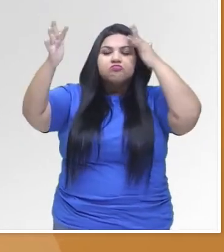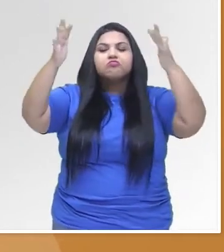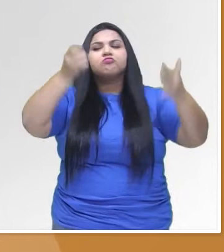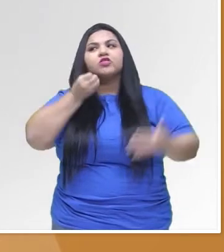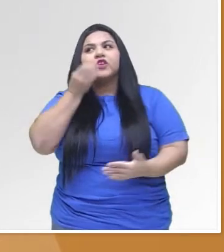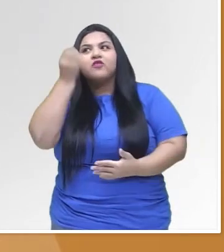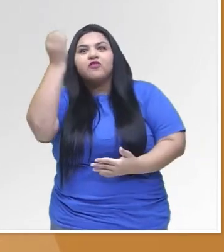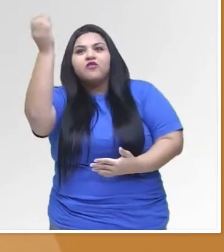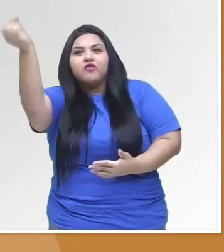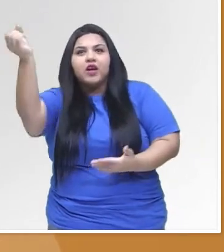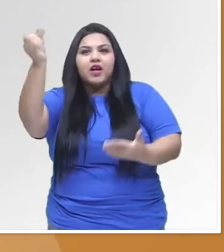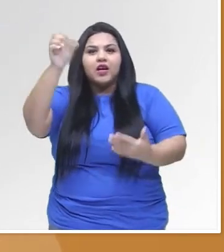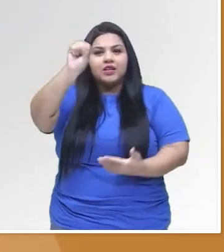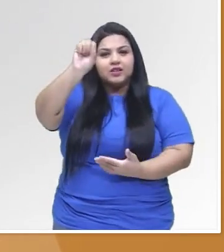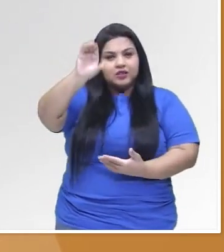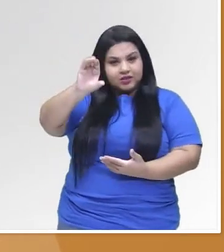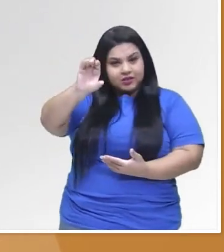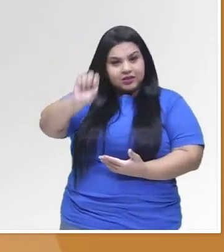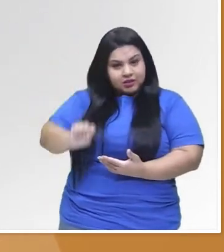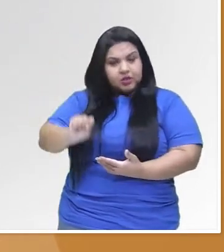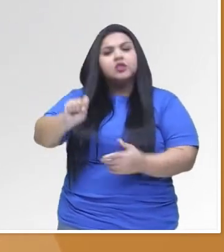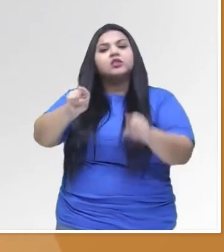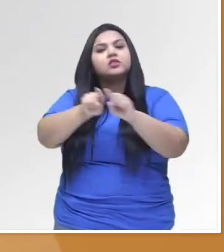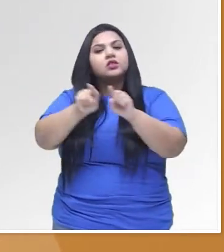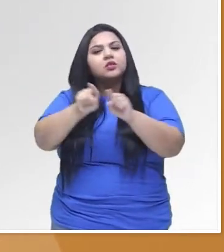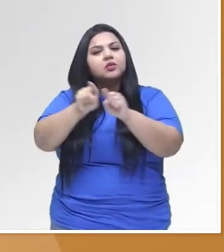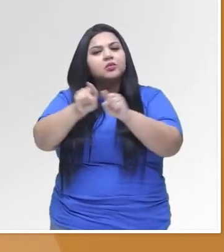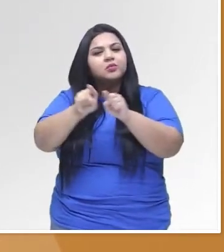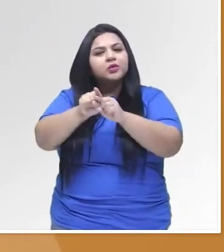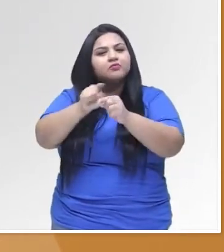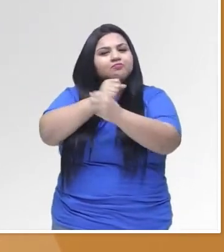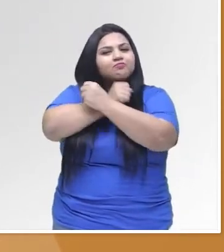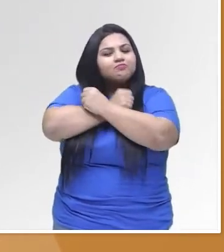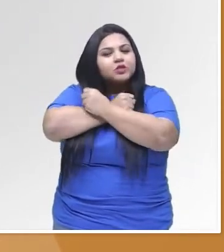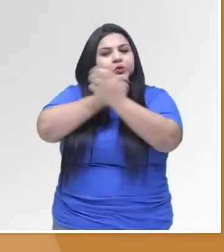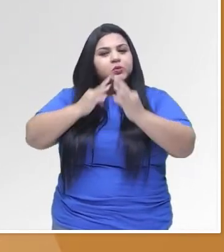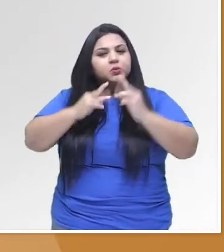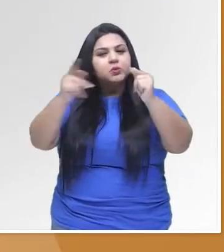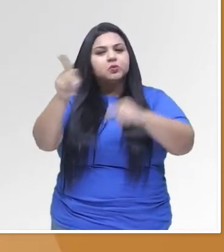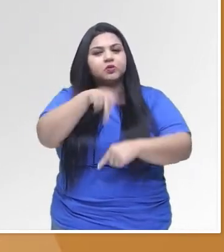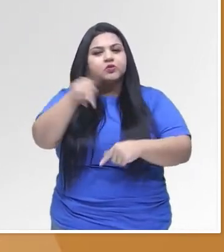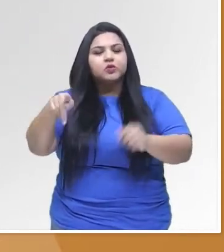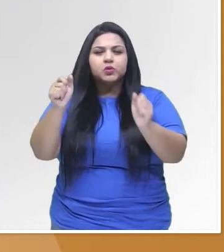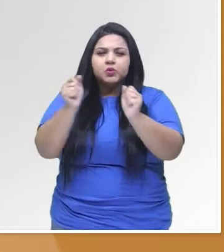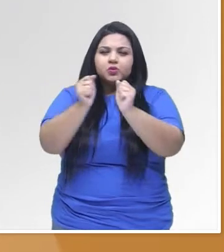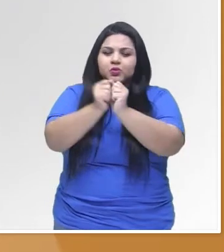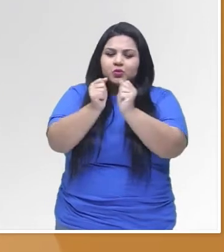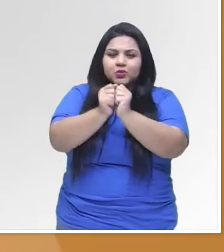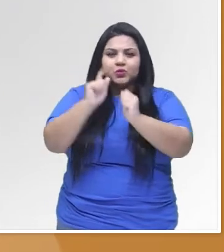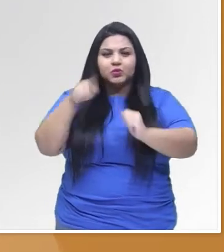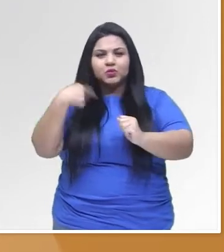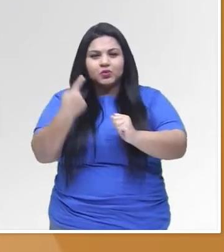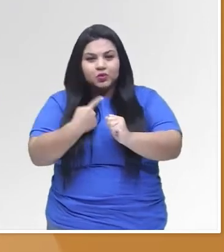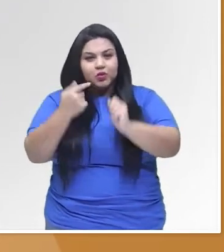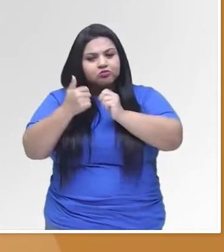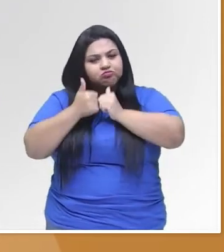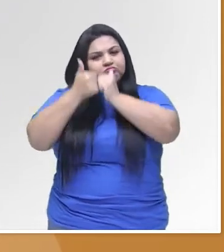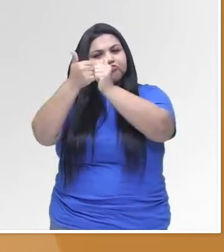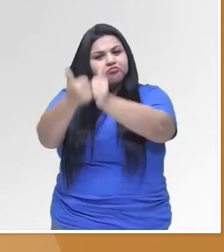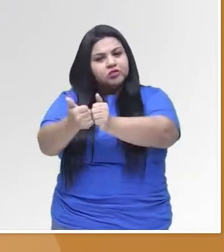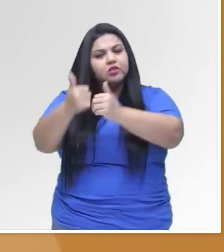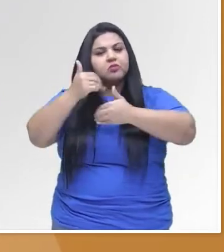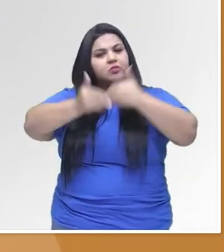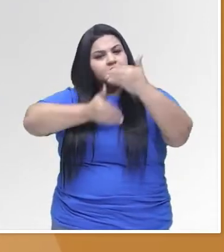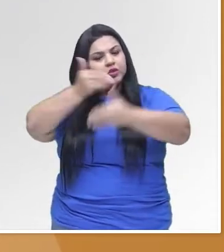Minha saudação também a todos os nossos professores presenciais que nos acompanham e fazem garantir aí o processo